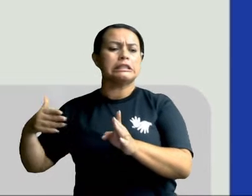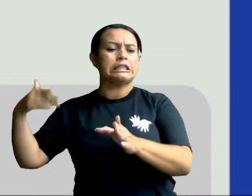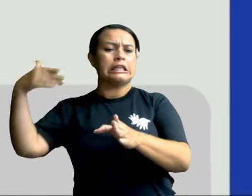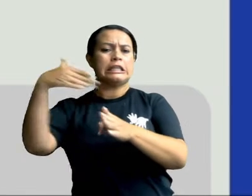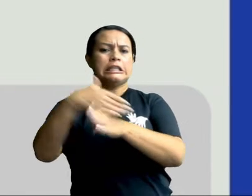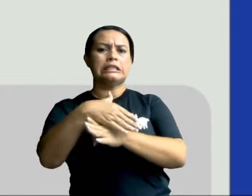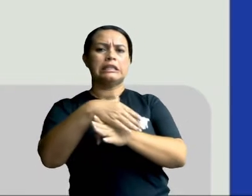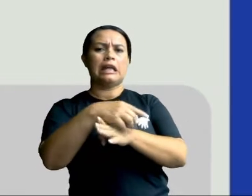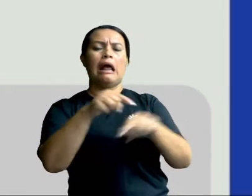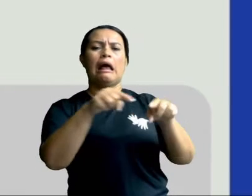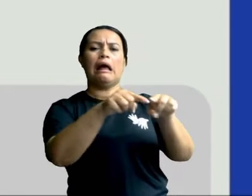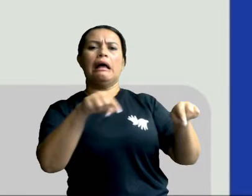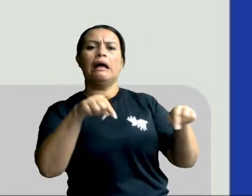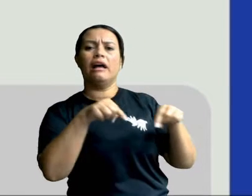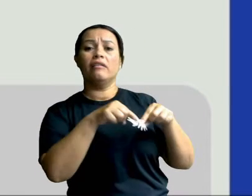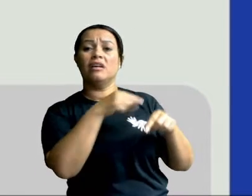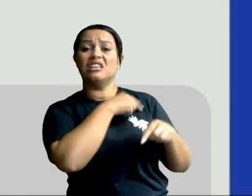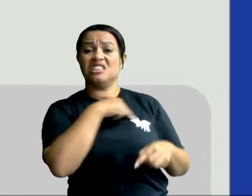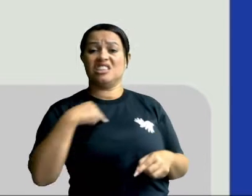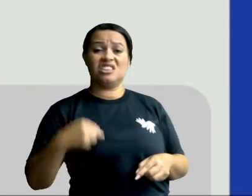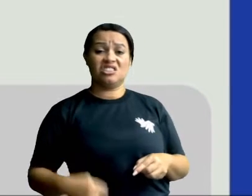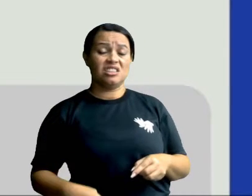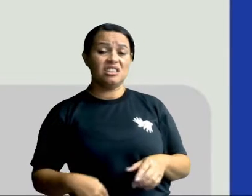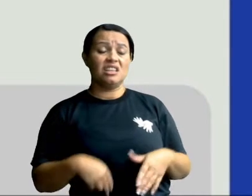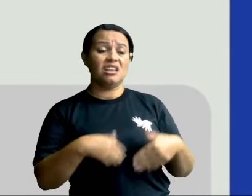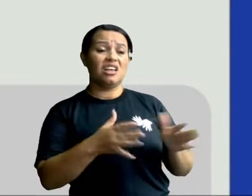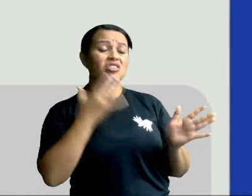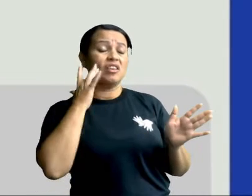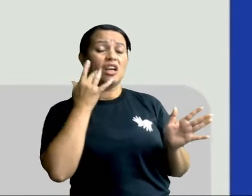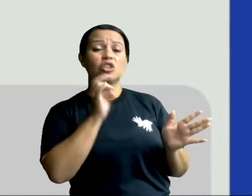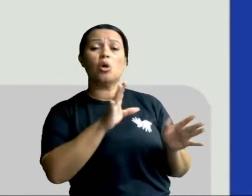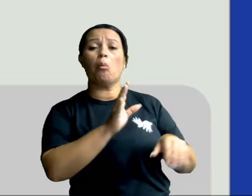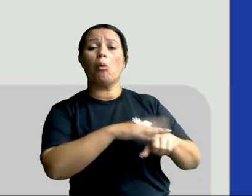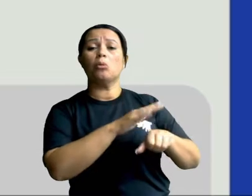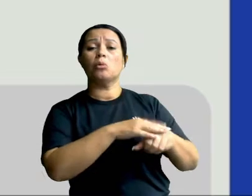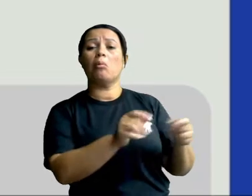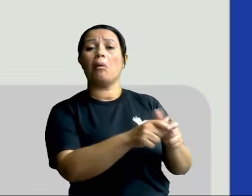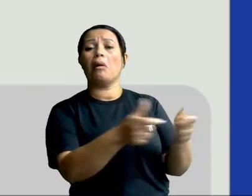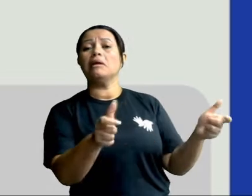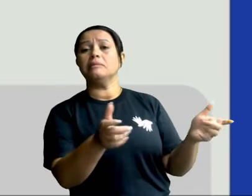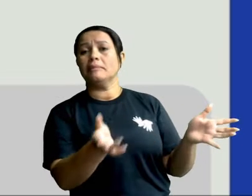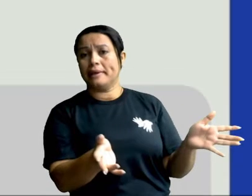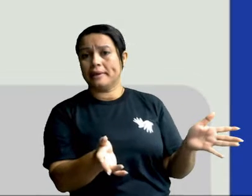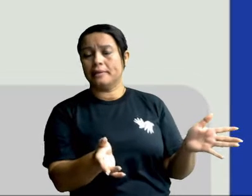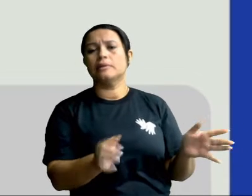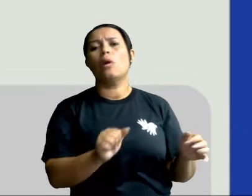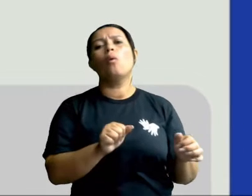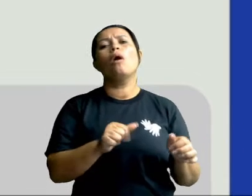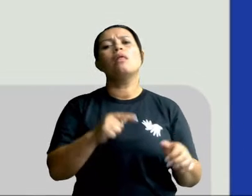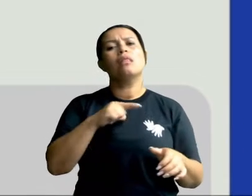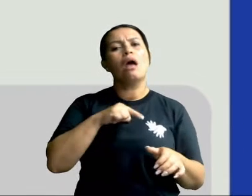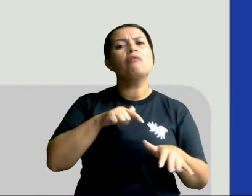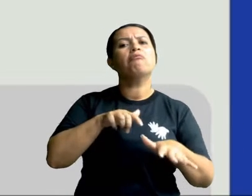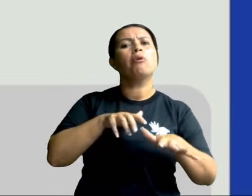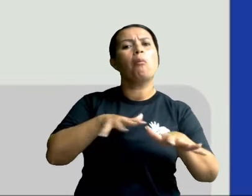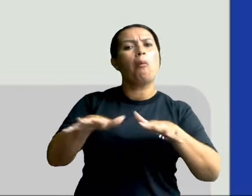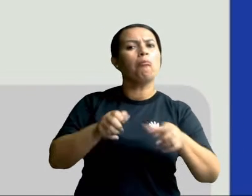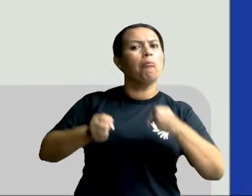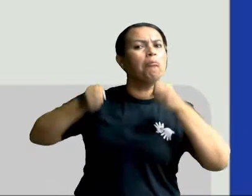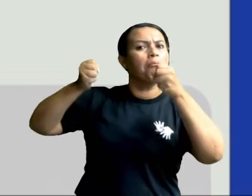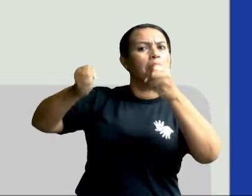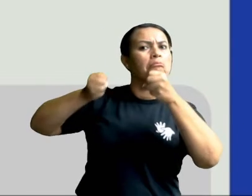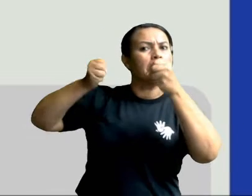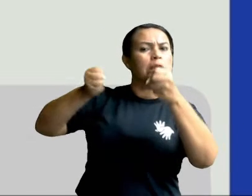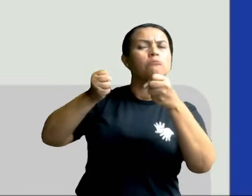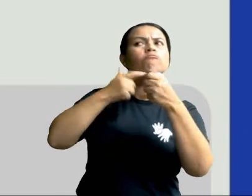da China simplesmente um produtor para o crescimento delas. Então, esses movimentos nacionalistas, eles